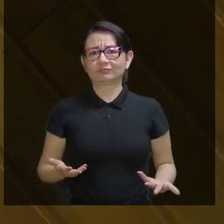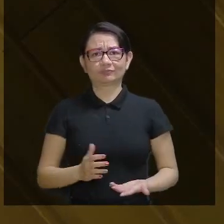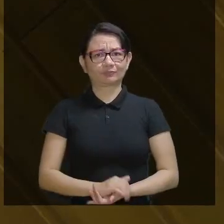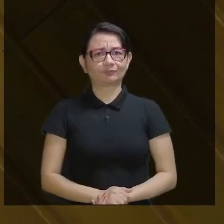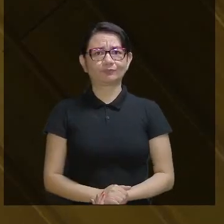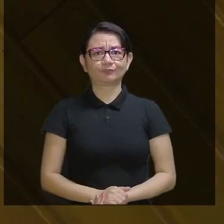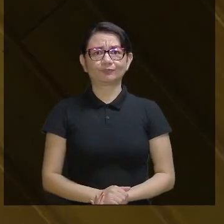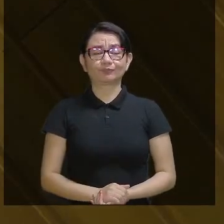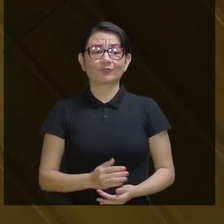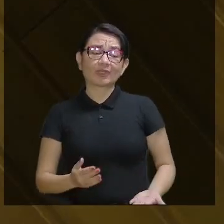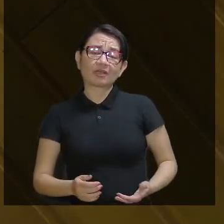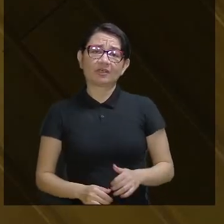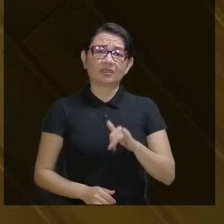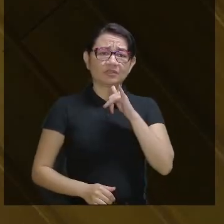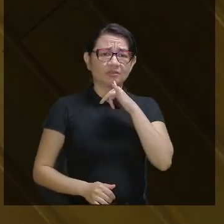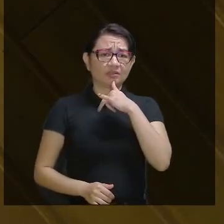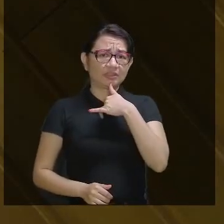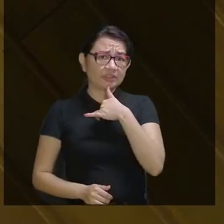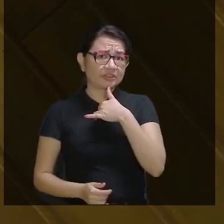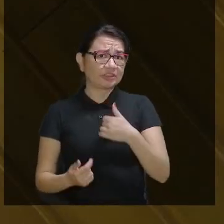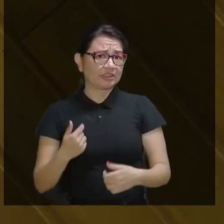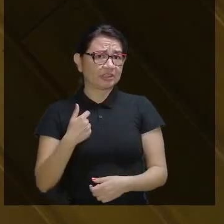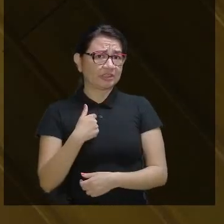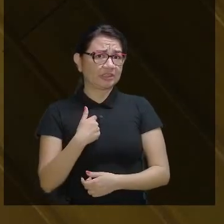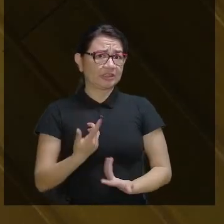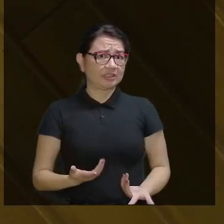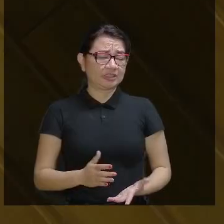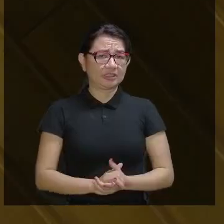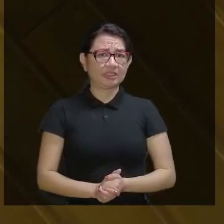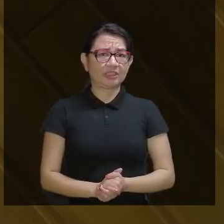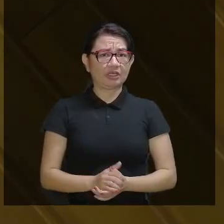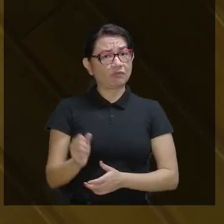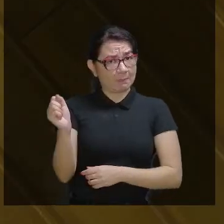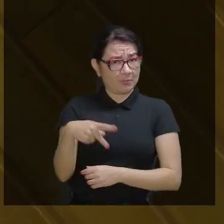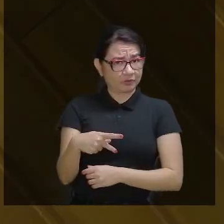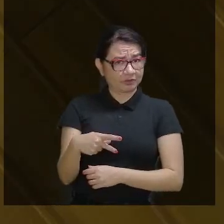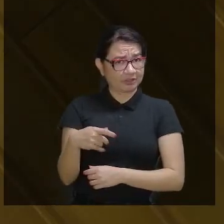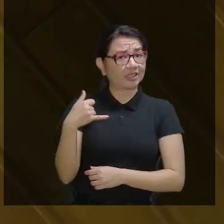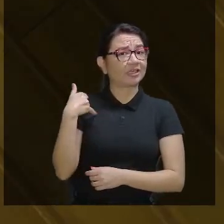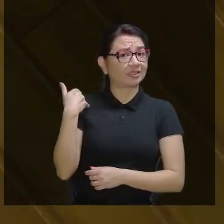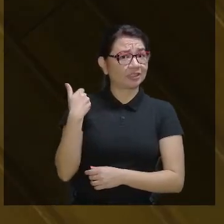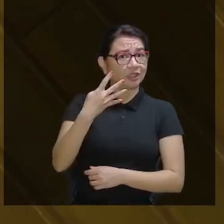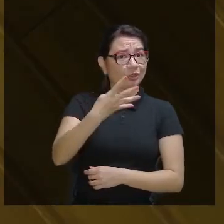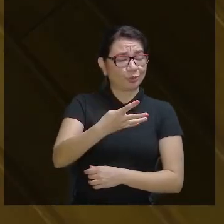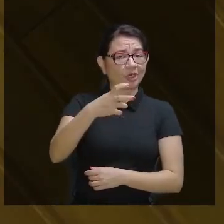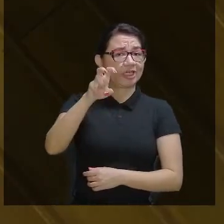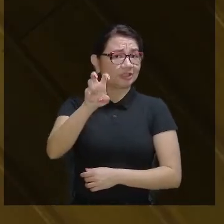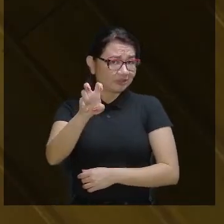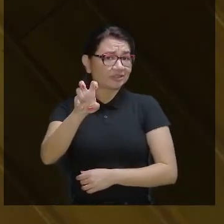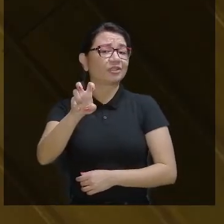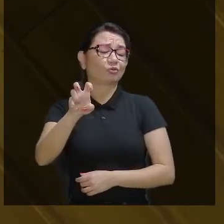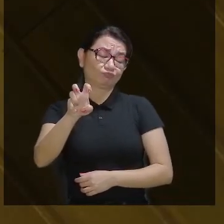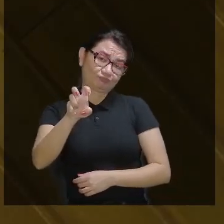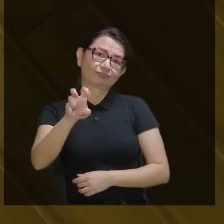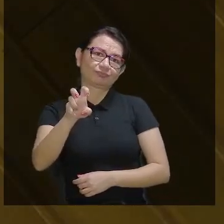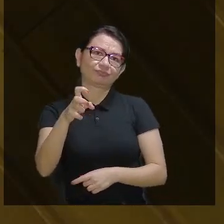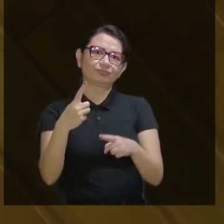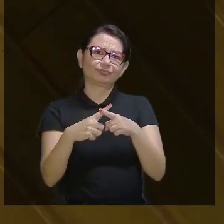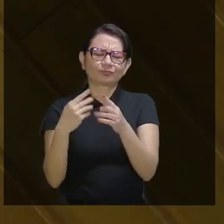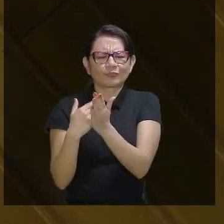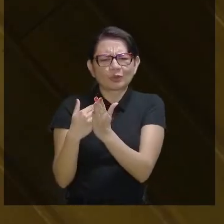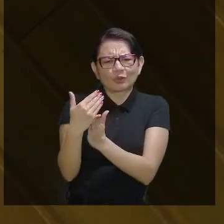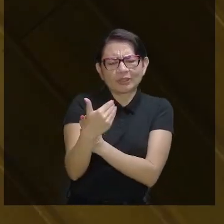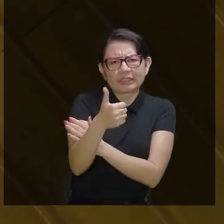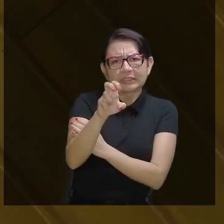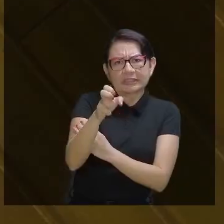É triste a gente... Olha, sabe com quantos anos eu aposentei? 45 anos. Eu comecei